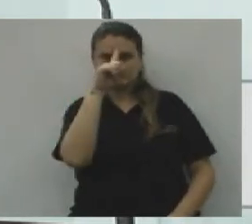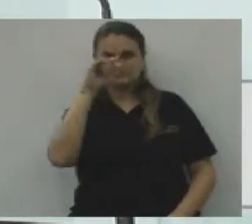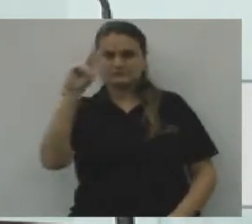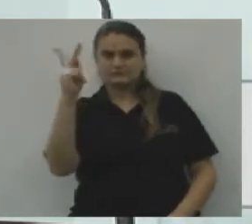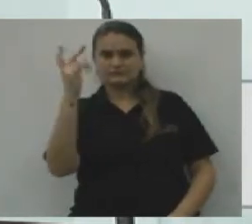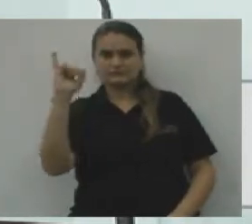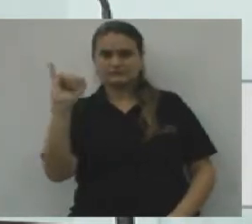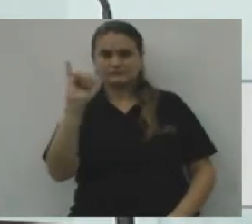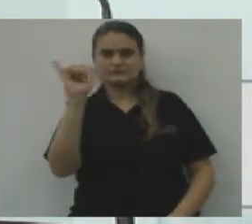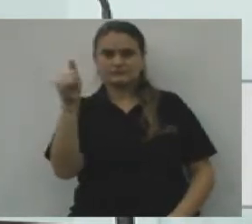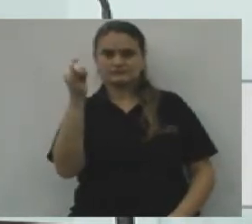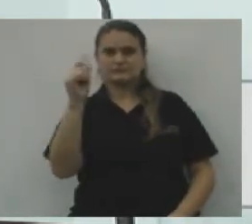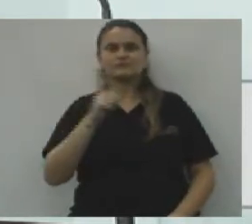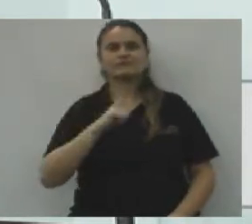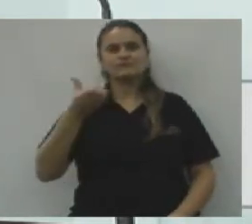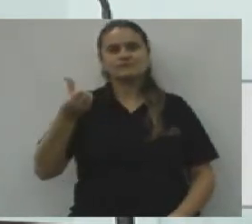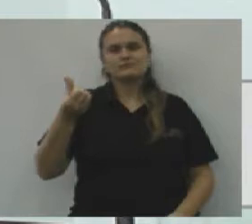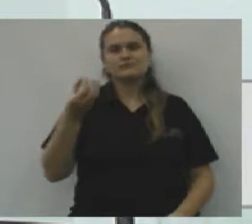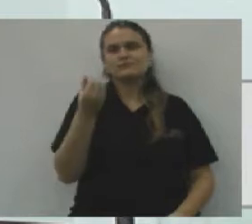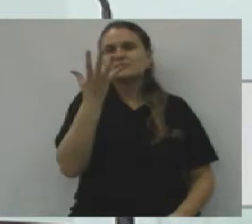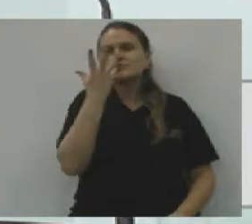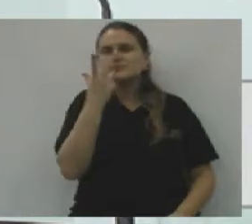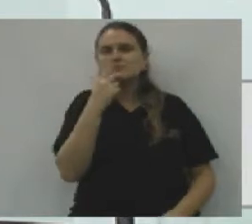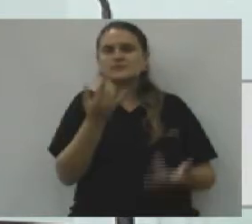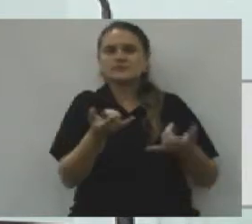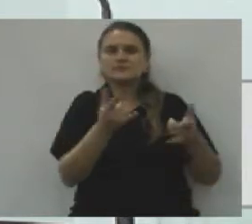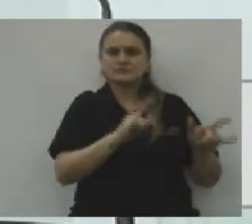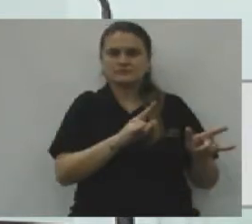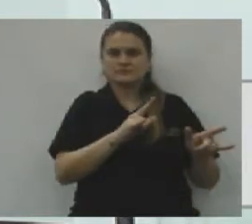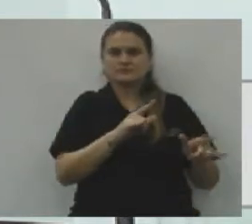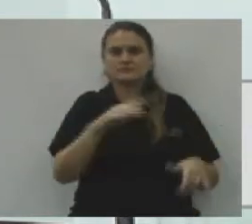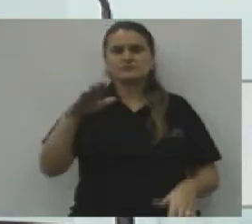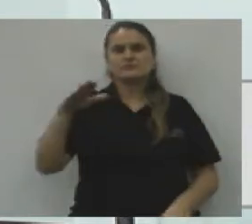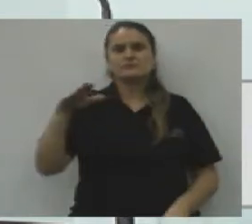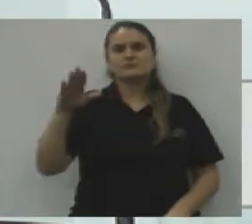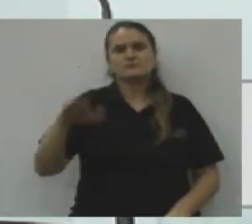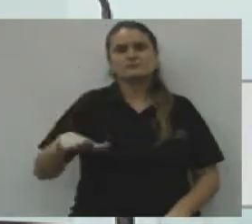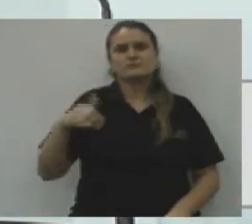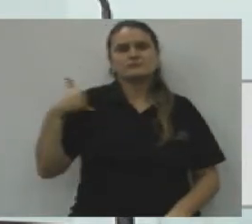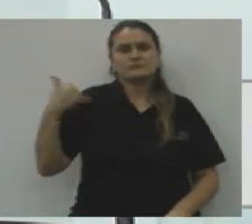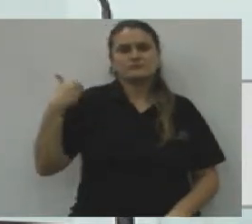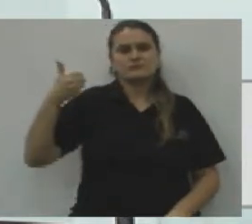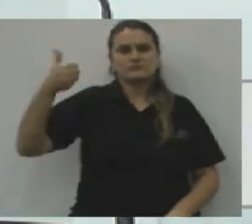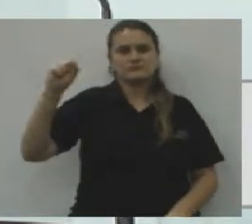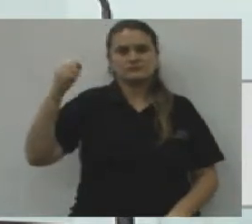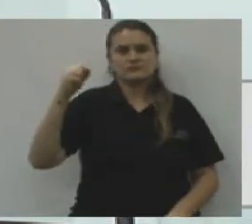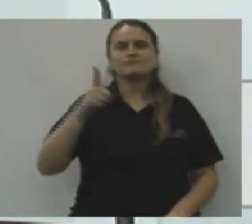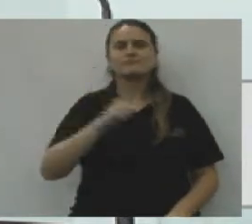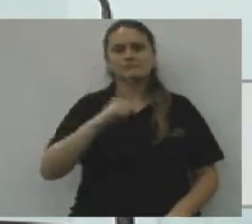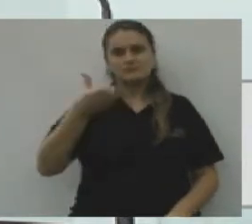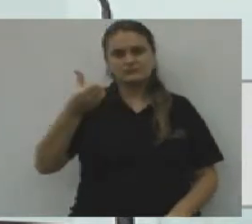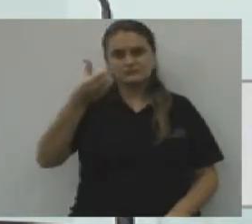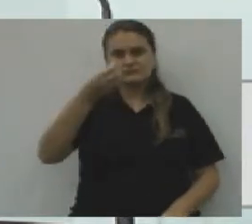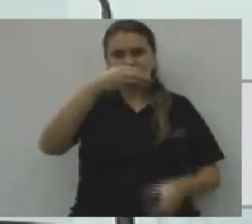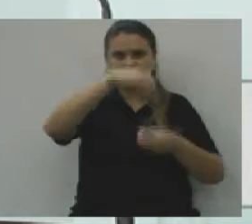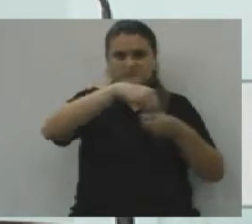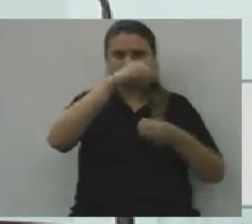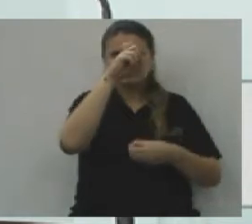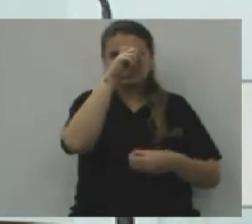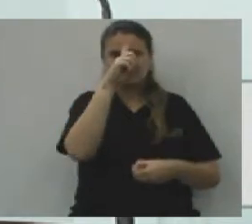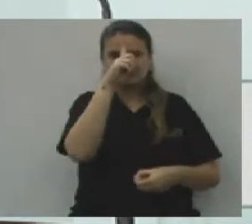de 60 crianças e adolescentes abaixo de 18 anos. 60, lá dentro da